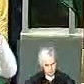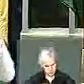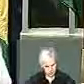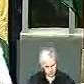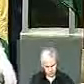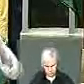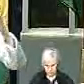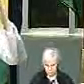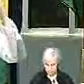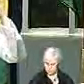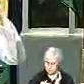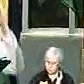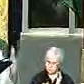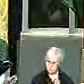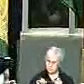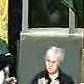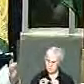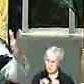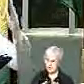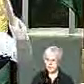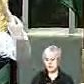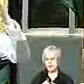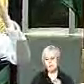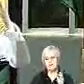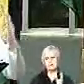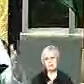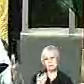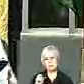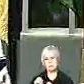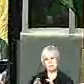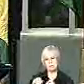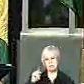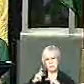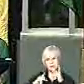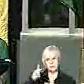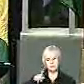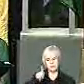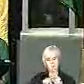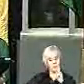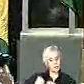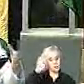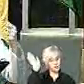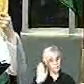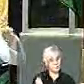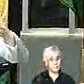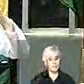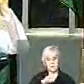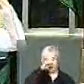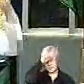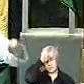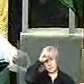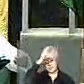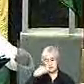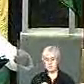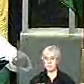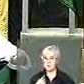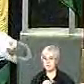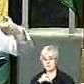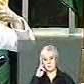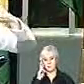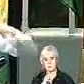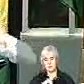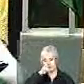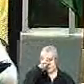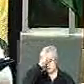produzimos também, de forma pedagógica, a educação política do povo brasileiro, e ouvimos e aprendemos com esse